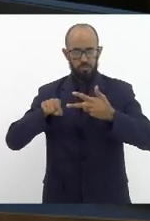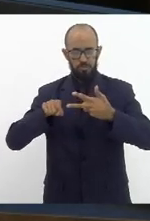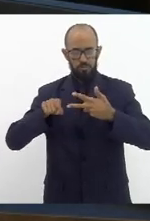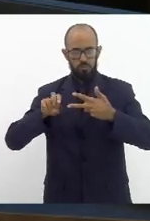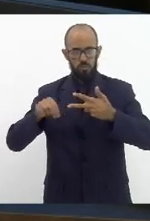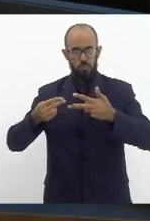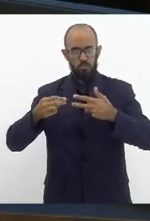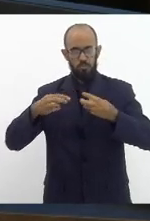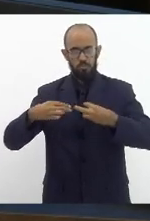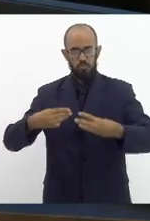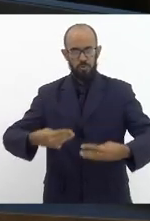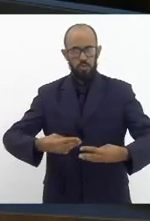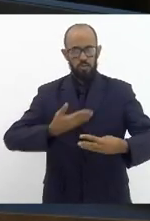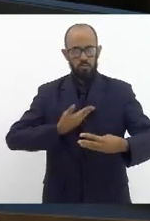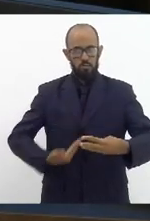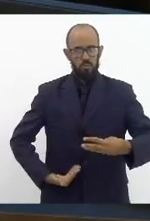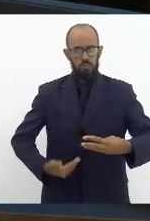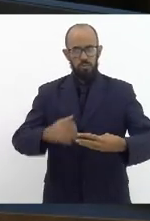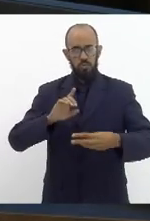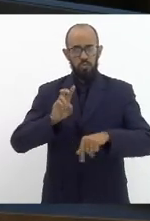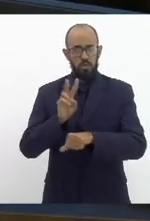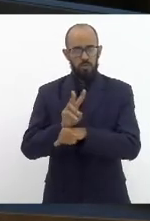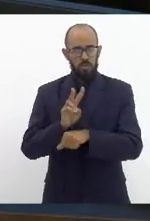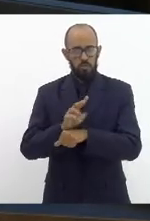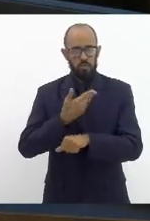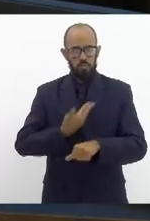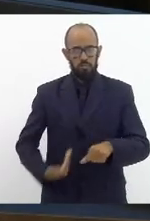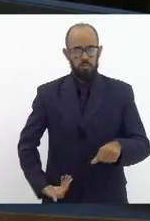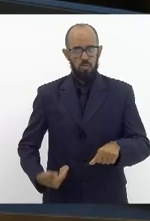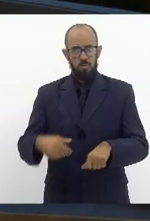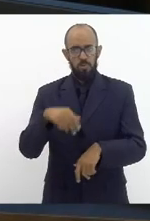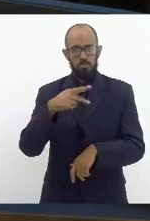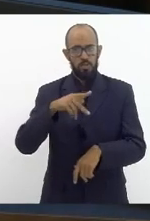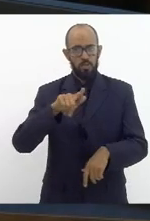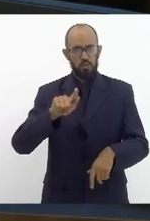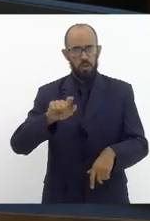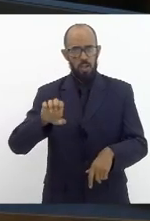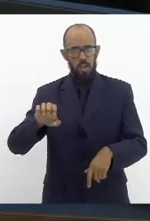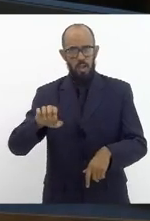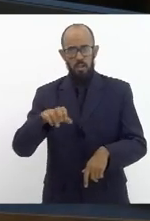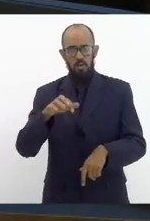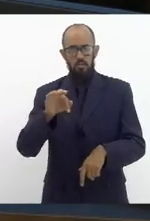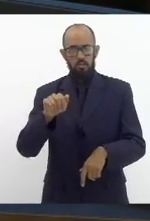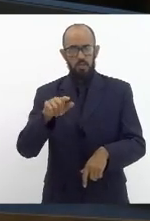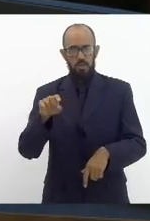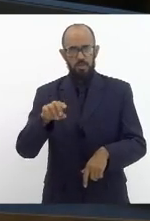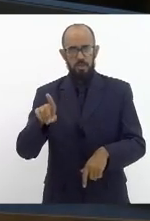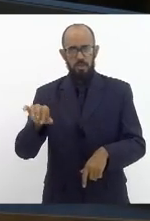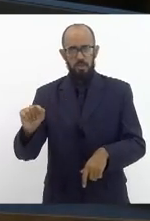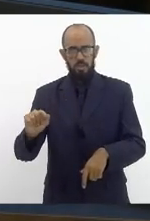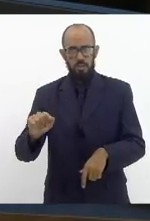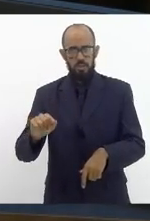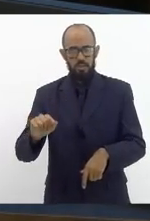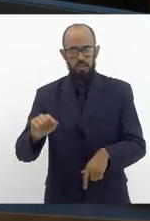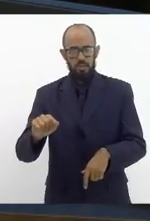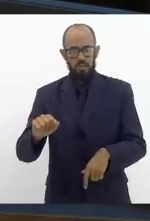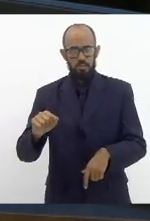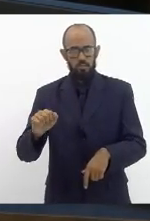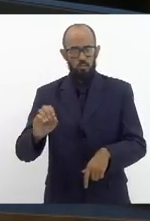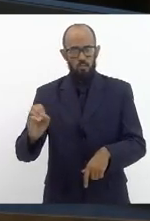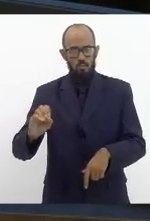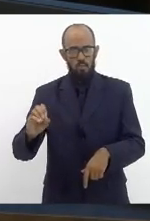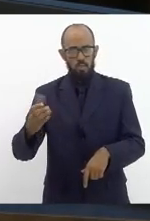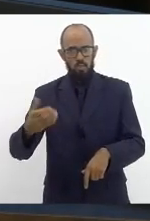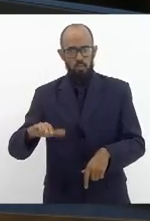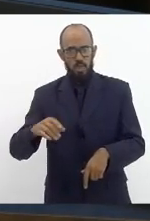Ministério Público, com a Defensoria Pública, com a PGE, com a CEPLAG, com a Fazenda, ninguém quer tirar a bunda do gabinete